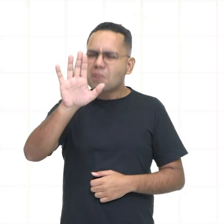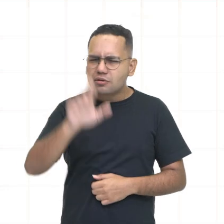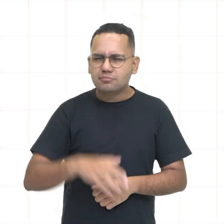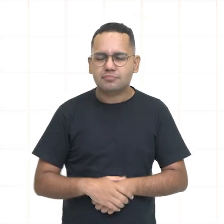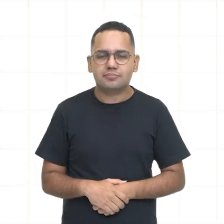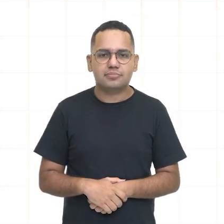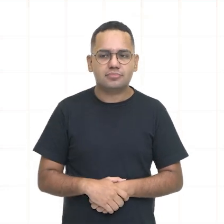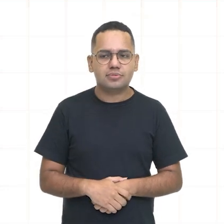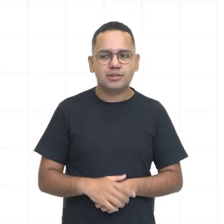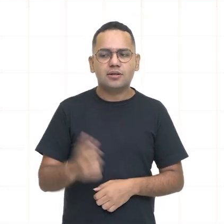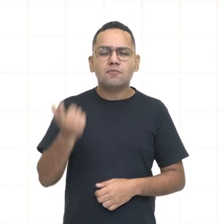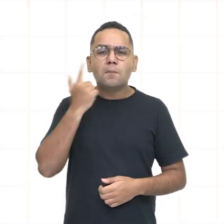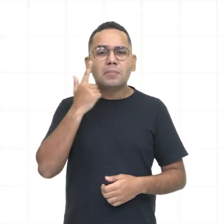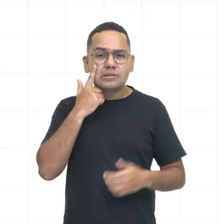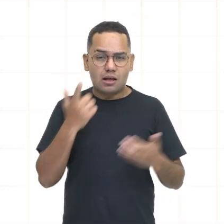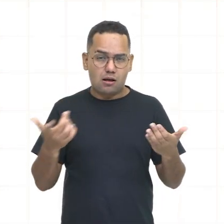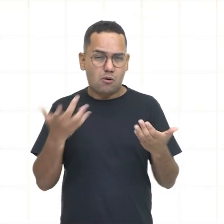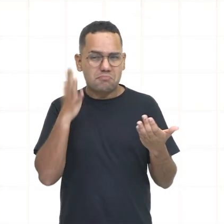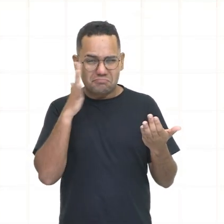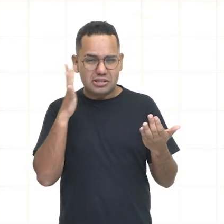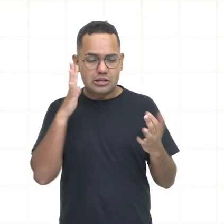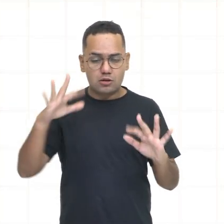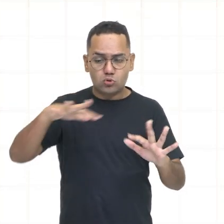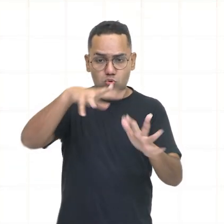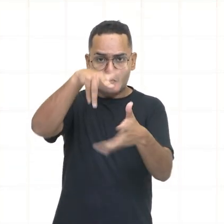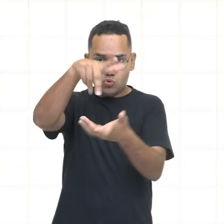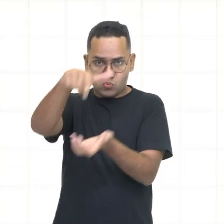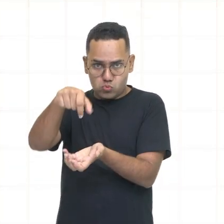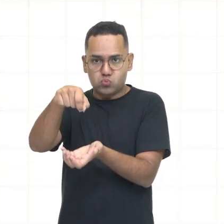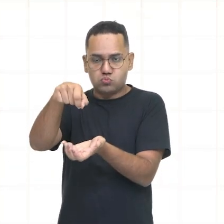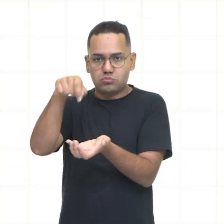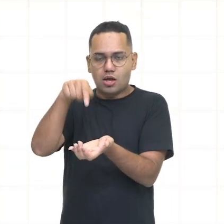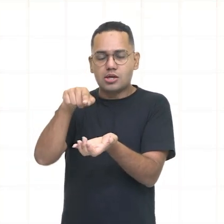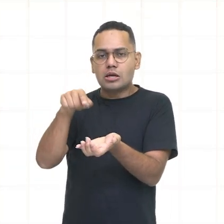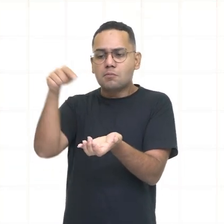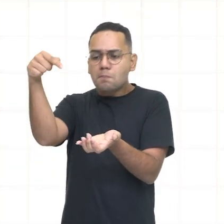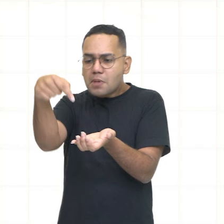gente? A gente estava nesse momento vivendo lá na Europa,